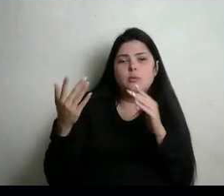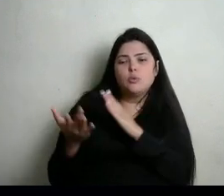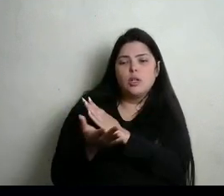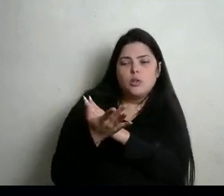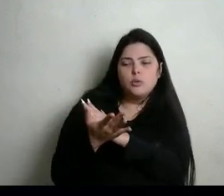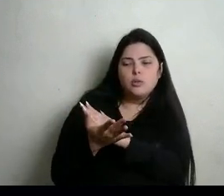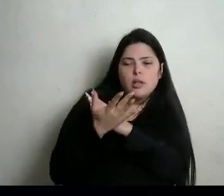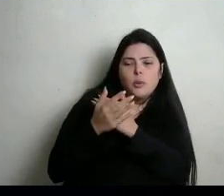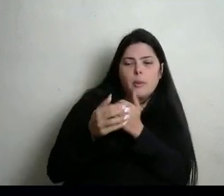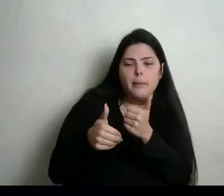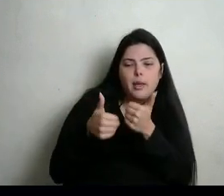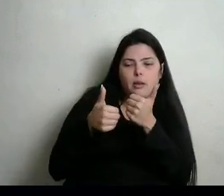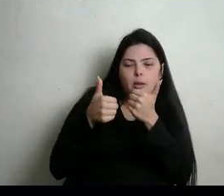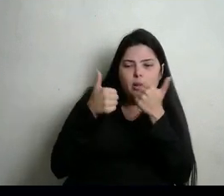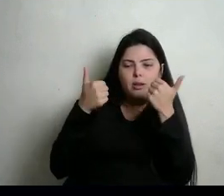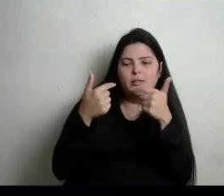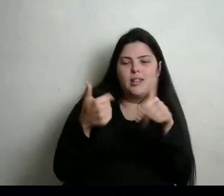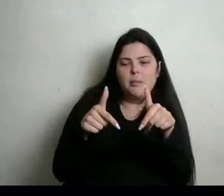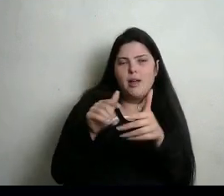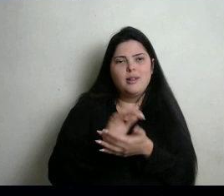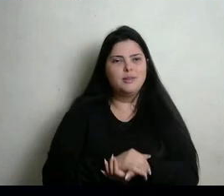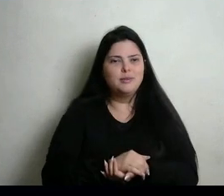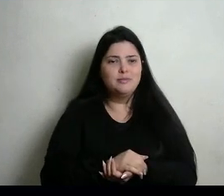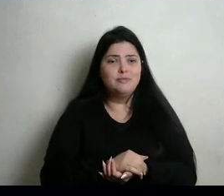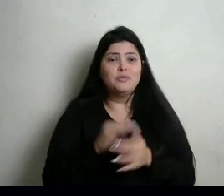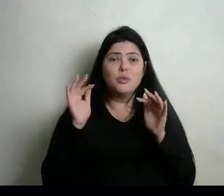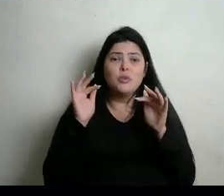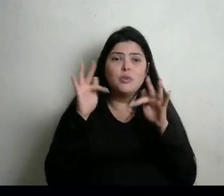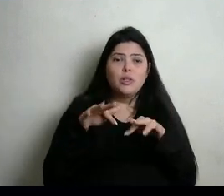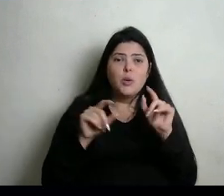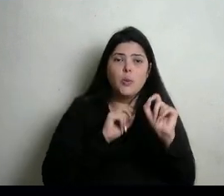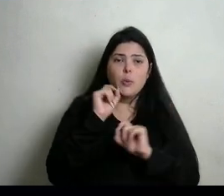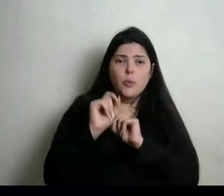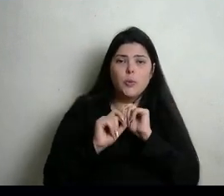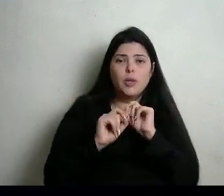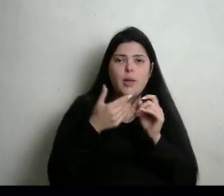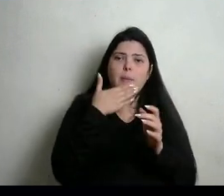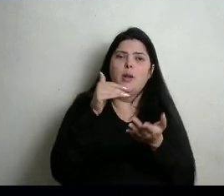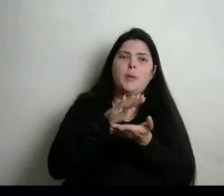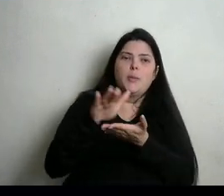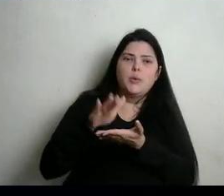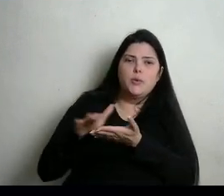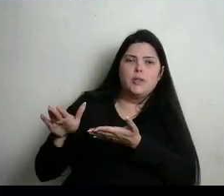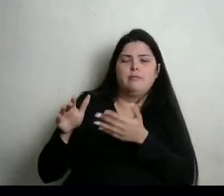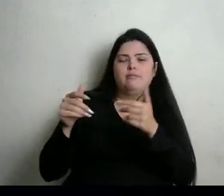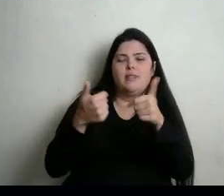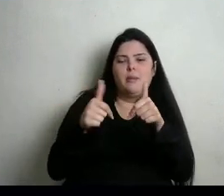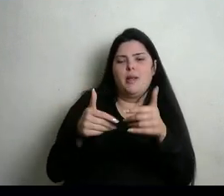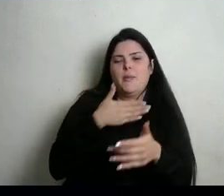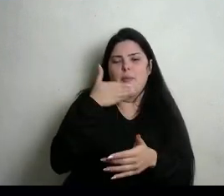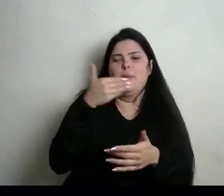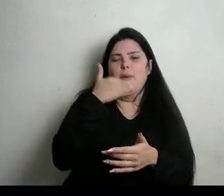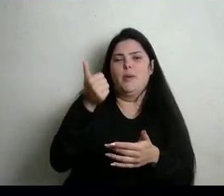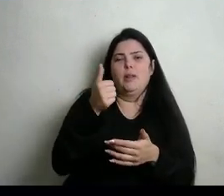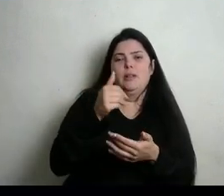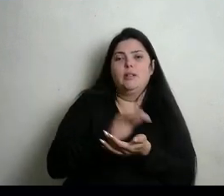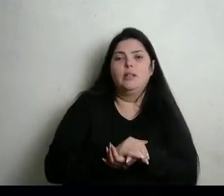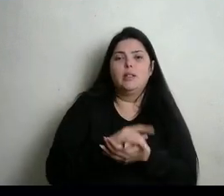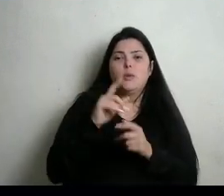nosso dia a dia, no final das contas nós vamos ser mais produtivos. E sendo mais produtivos, a